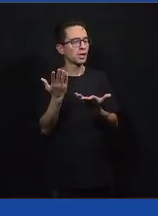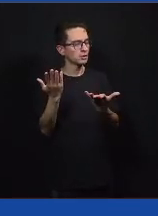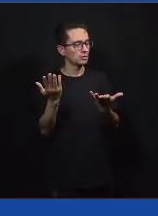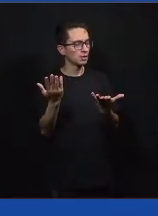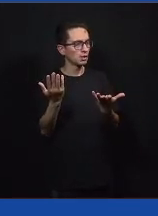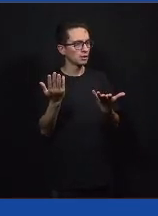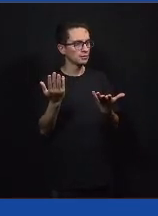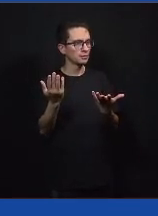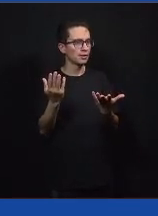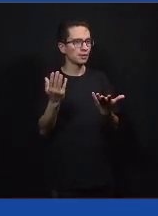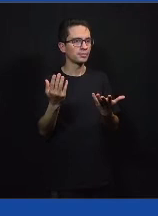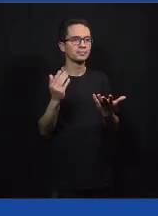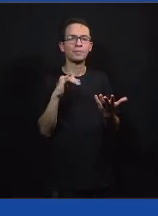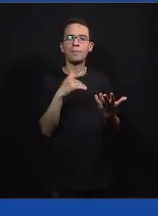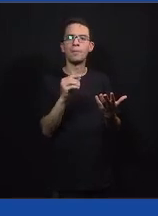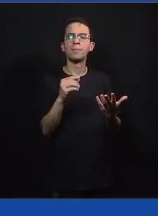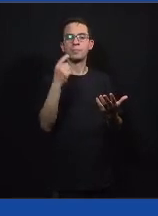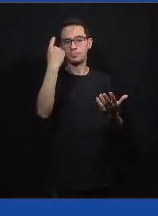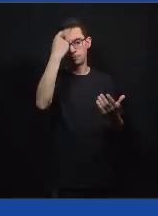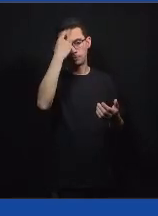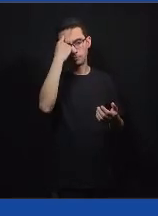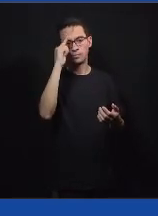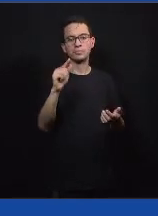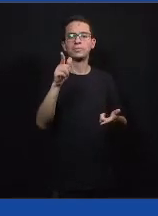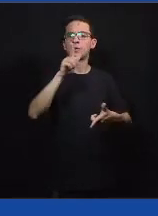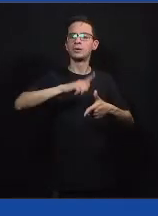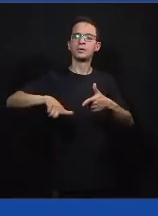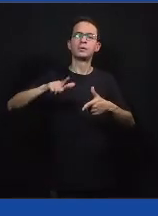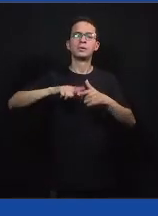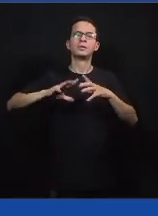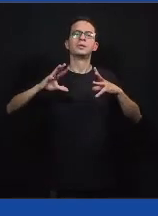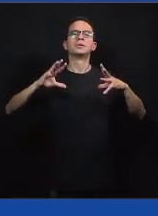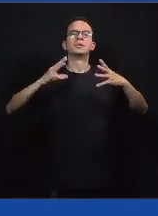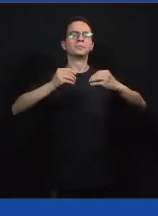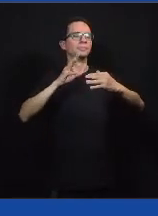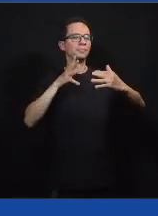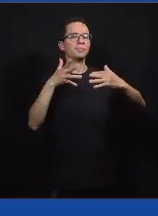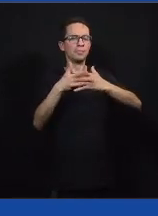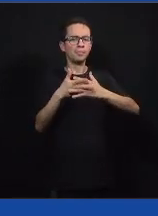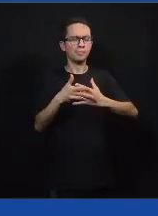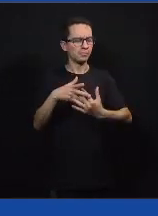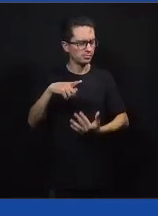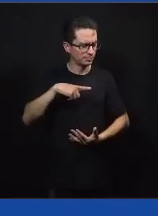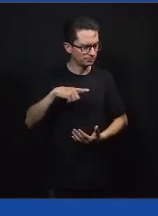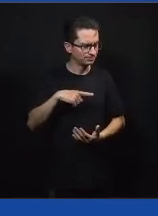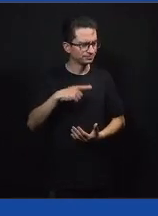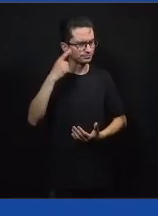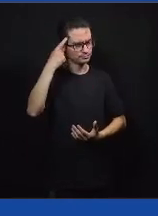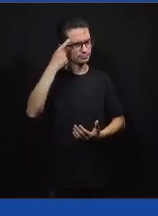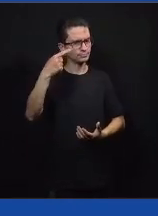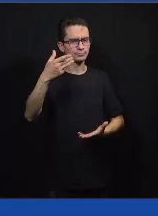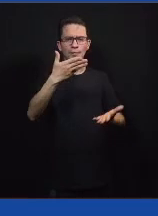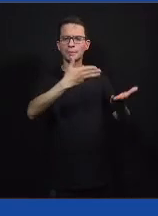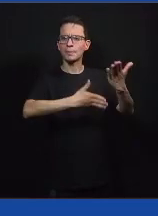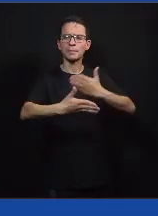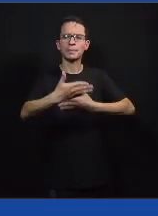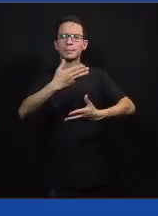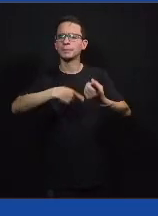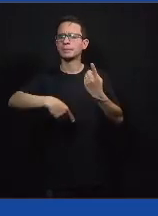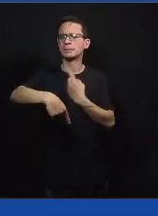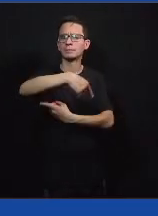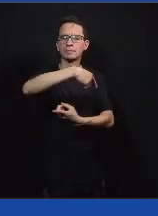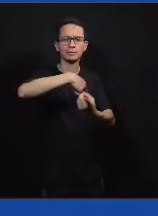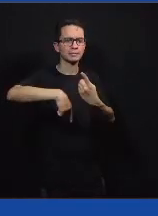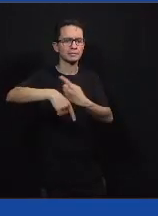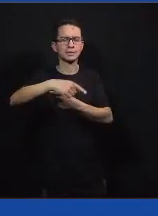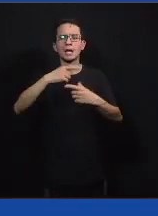linkados com a questão é a resposta de bem esse intercâmbio e aproveitando também esse espaço